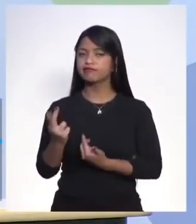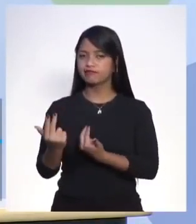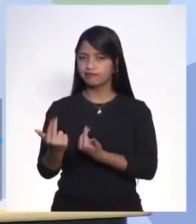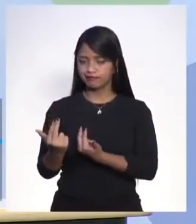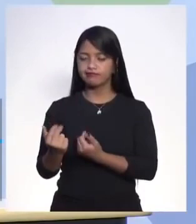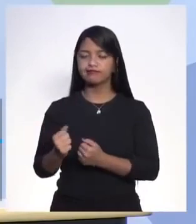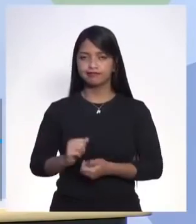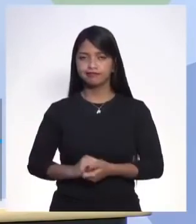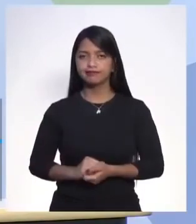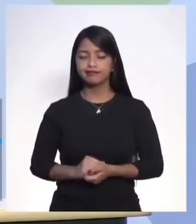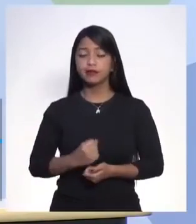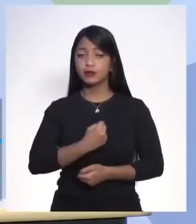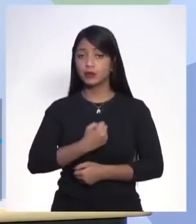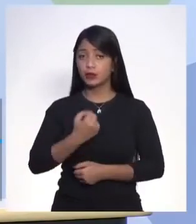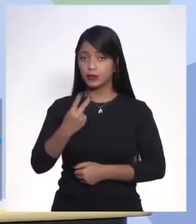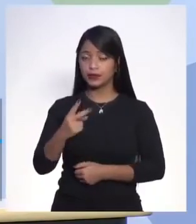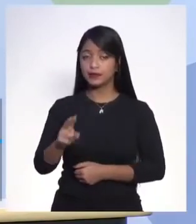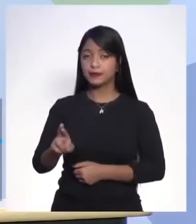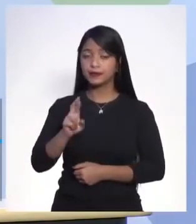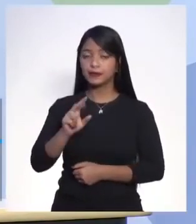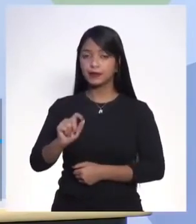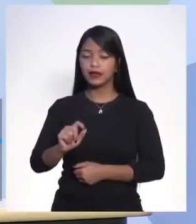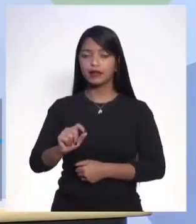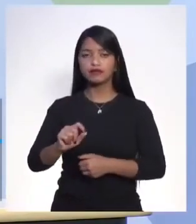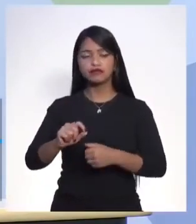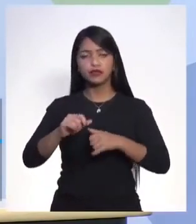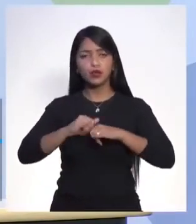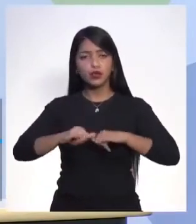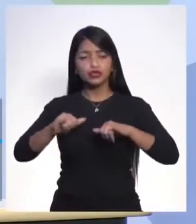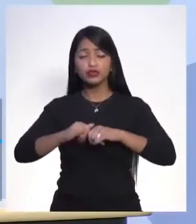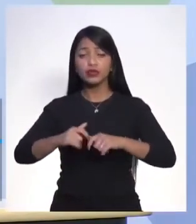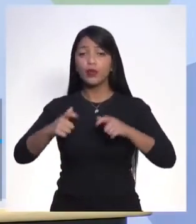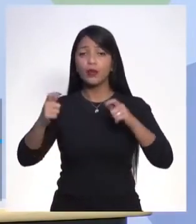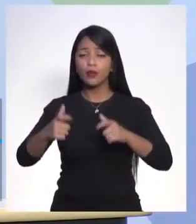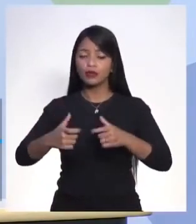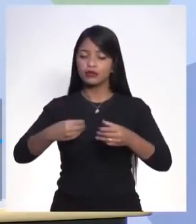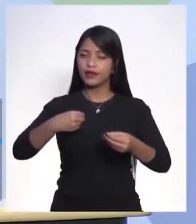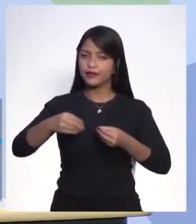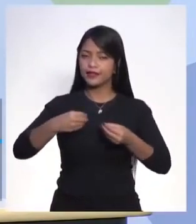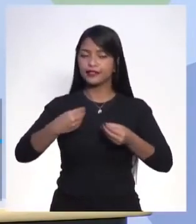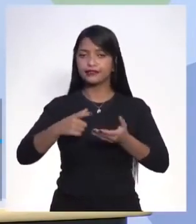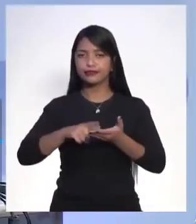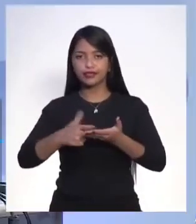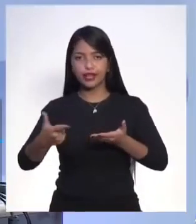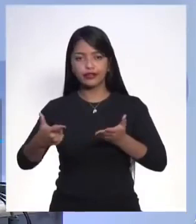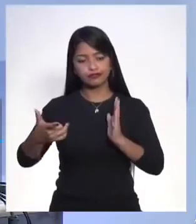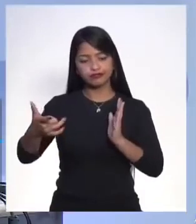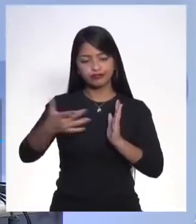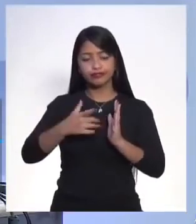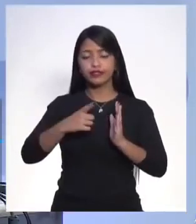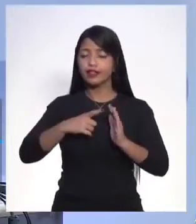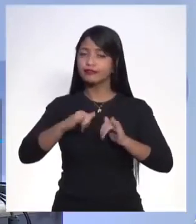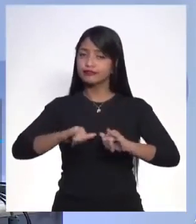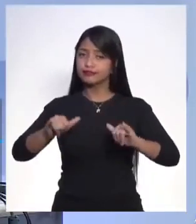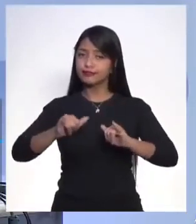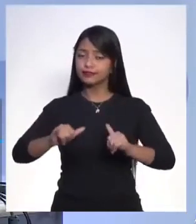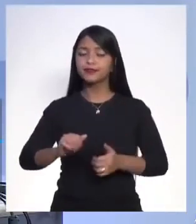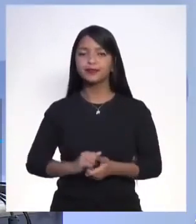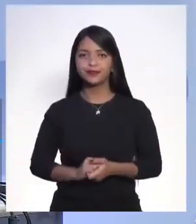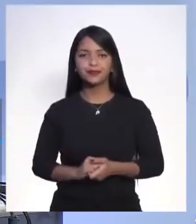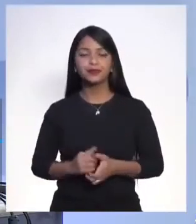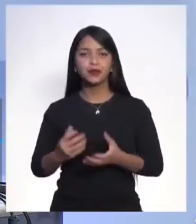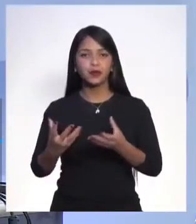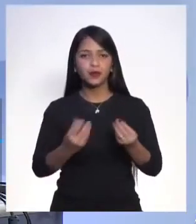e circulam em jornais e revistas as notícias. Ok. Muitos colocaram a data como está ali,